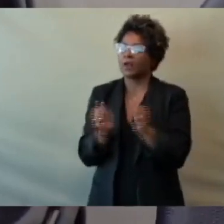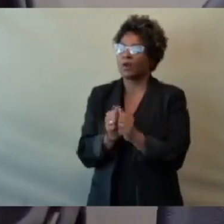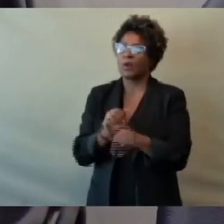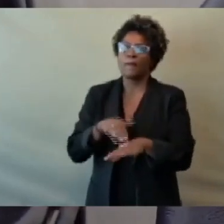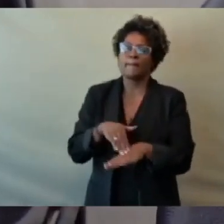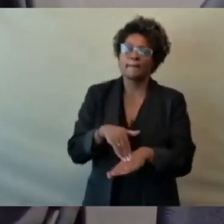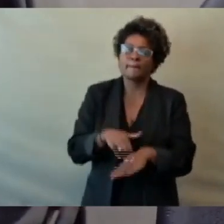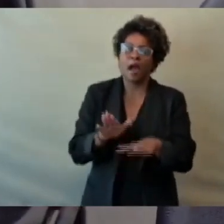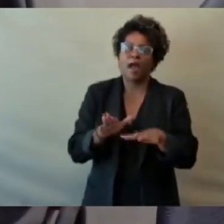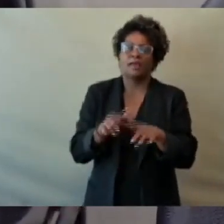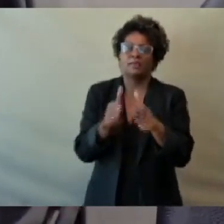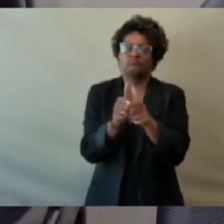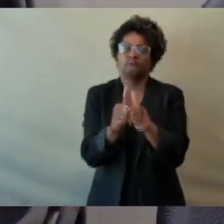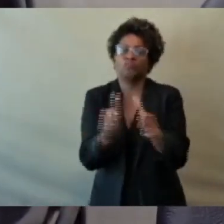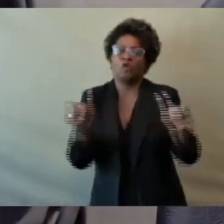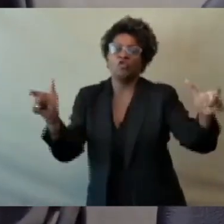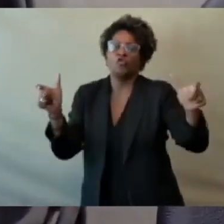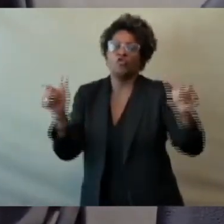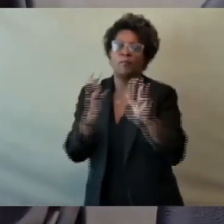essas filas.